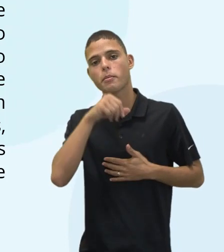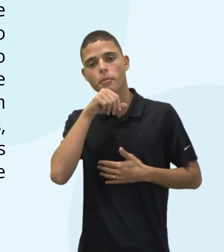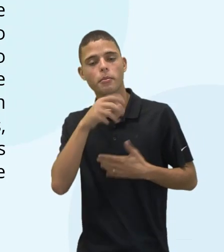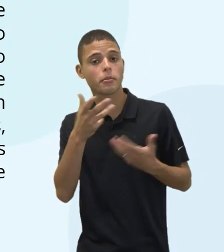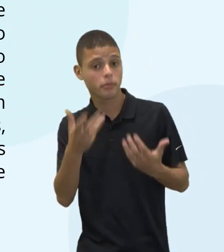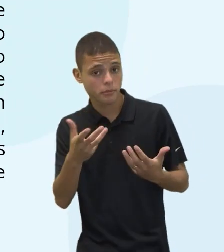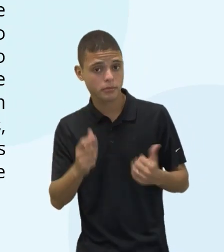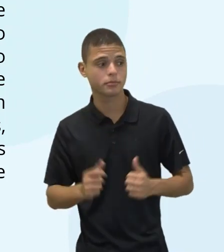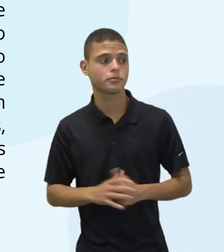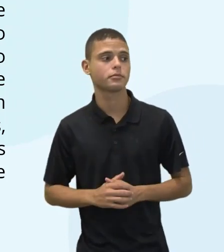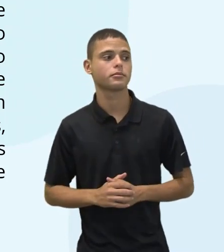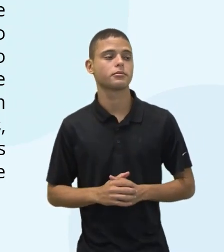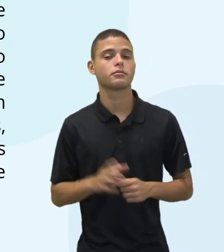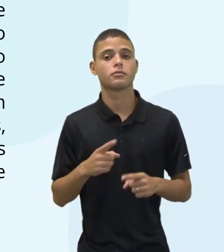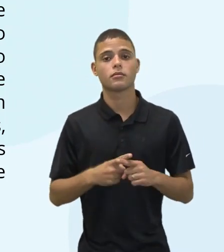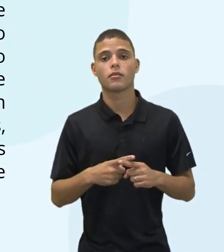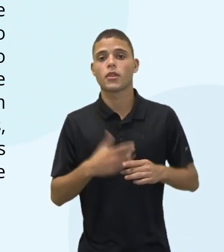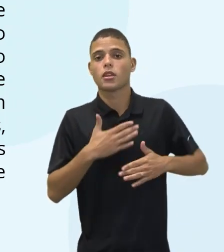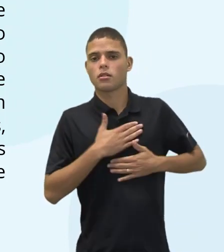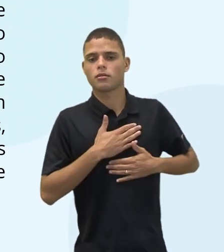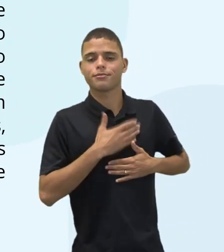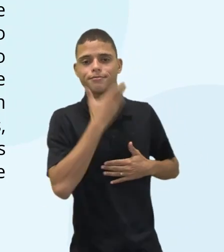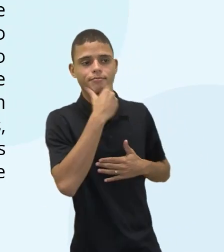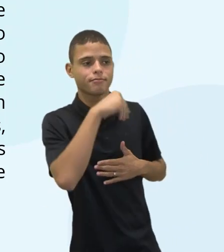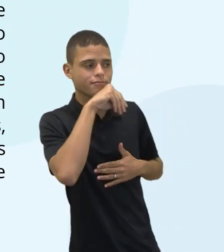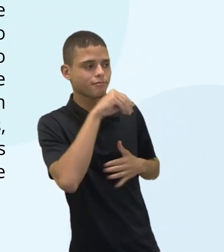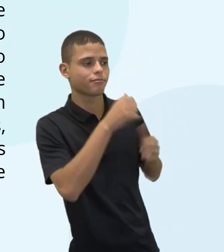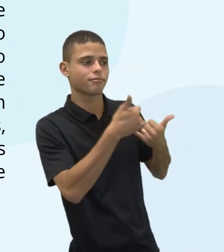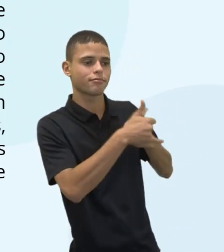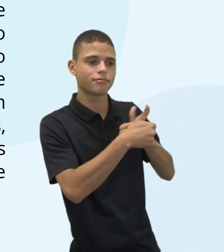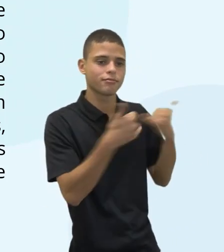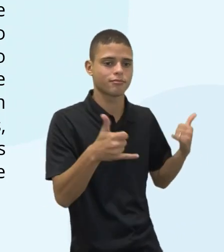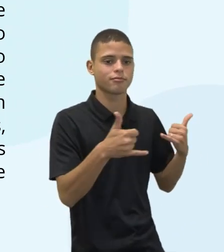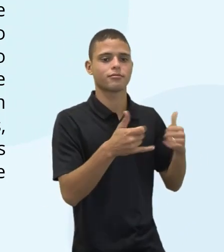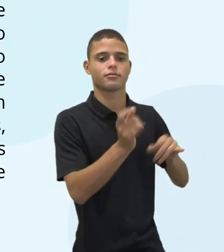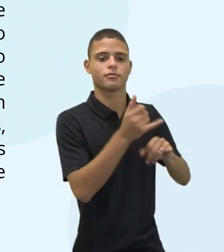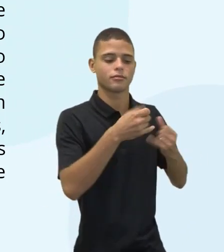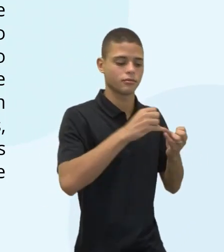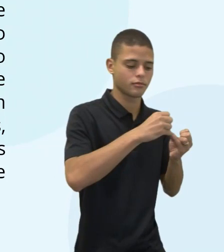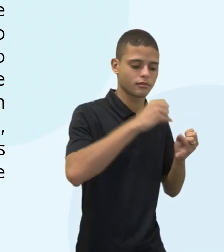eletricista de jeito nenhum porque meu pai é eletricista? Né? Qual é a sua relação com a escola, com a